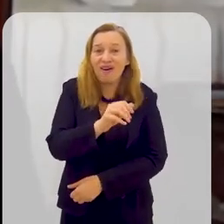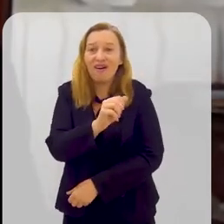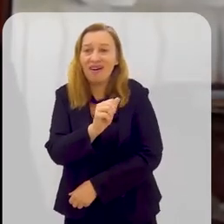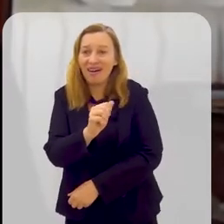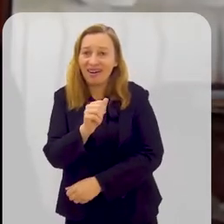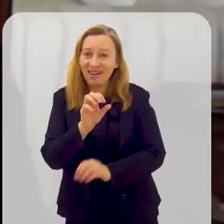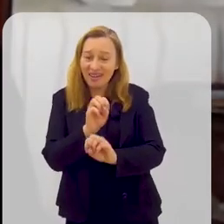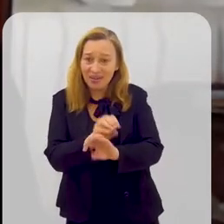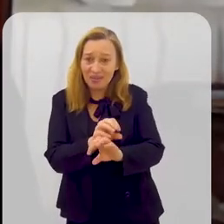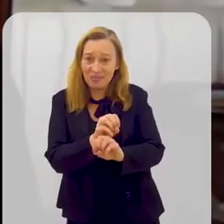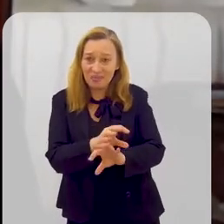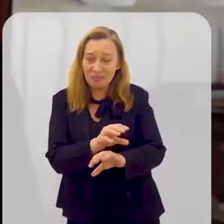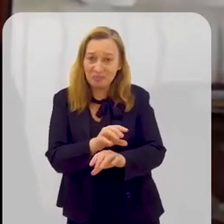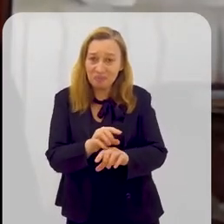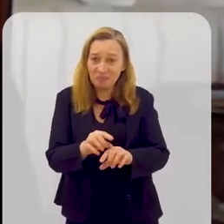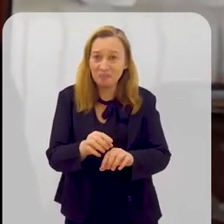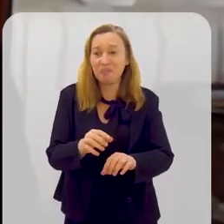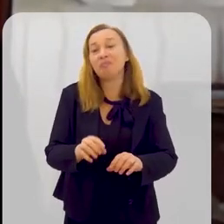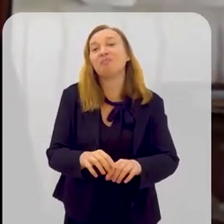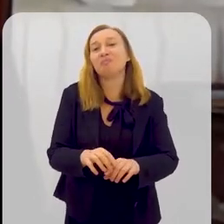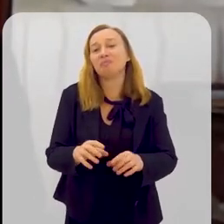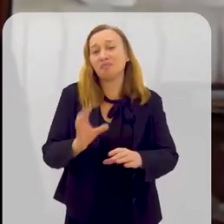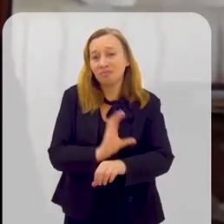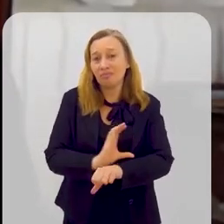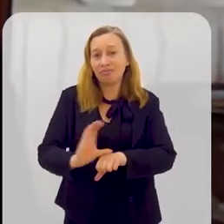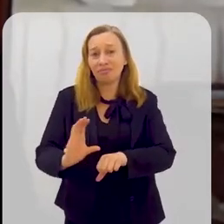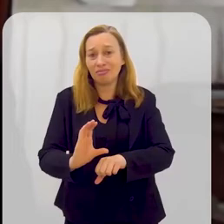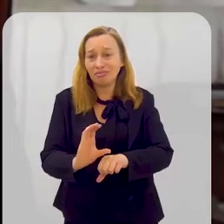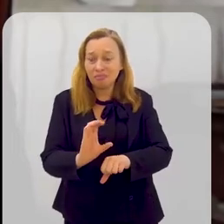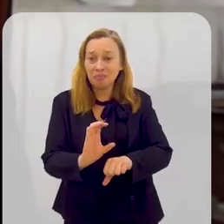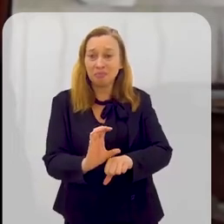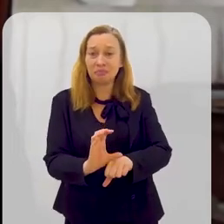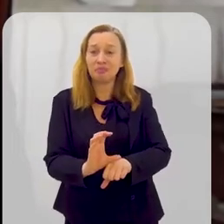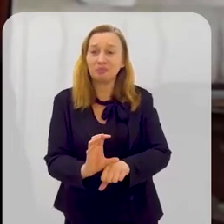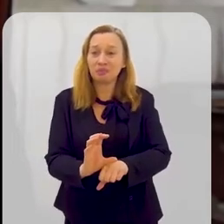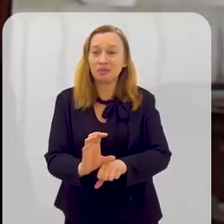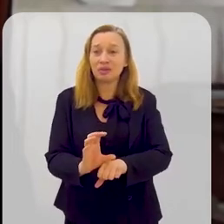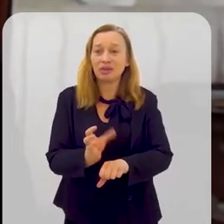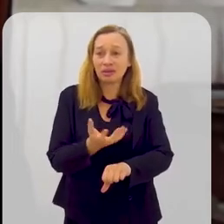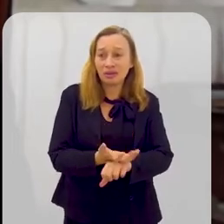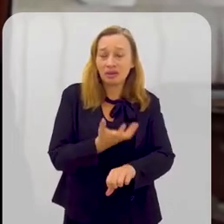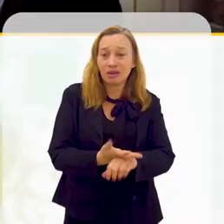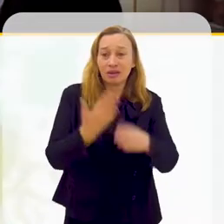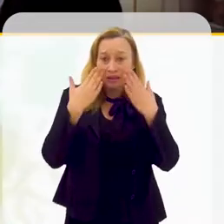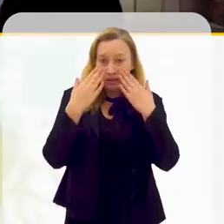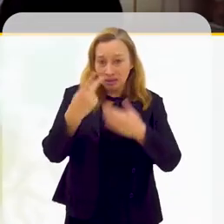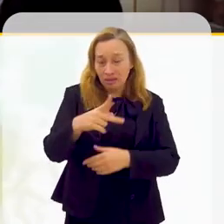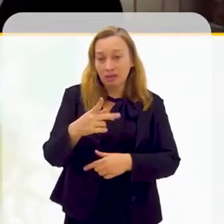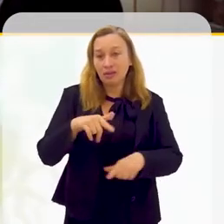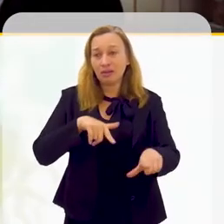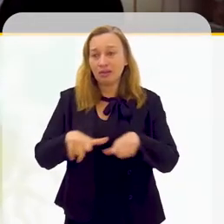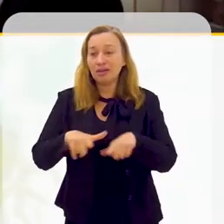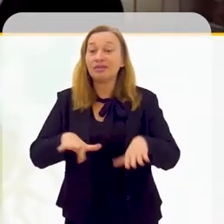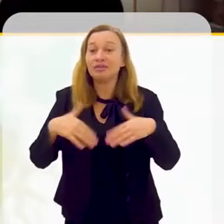aula do curso inteiro da disciplina quando ela iria apresentar o seu trabalho